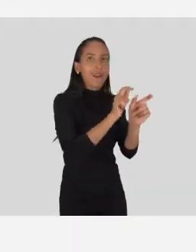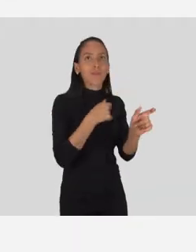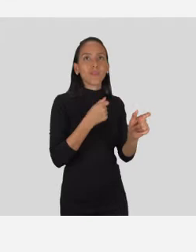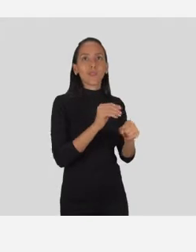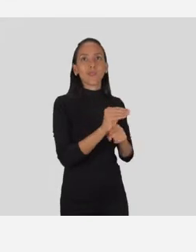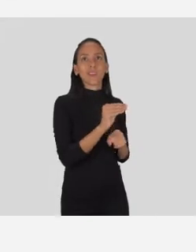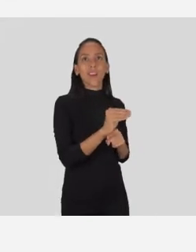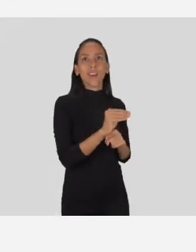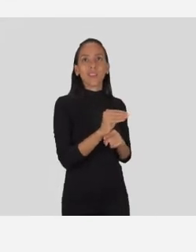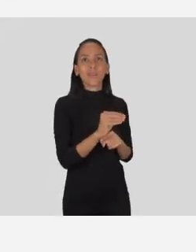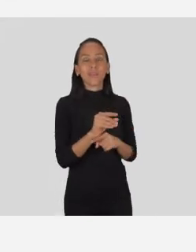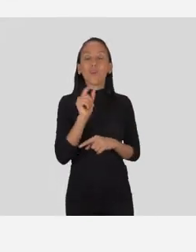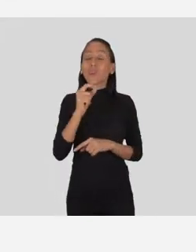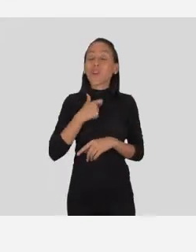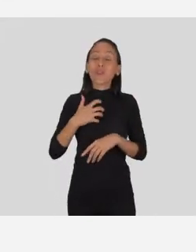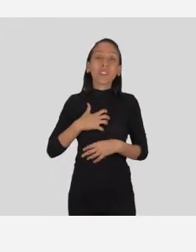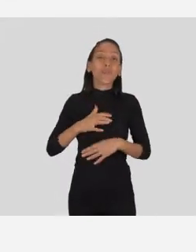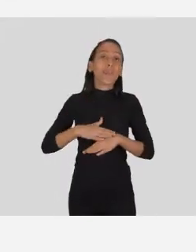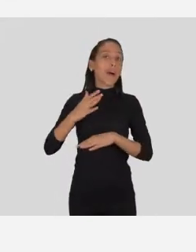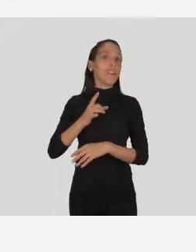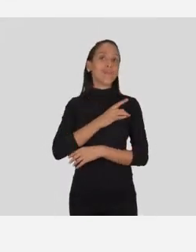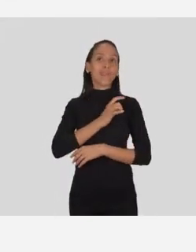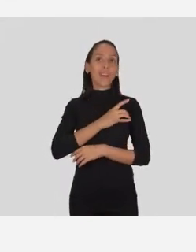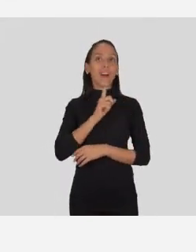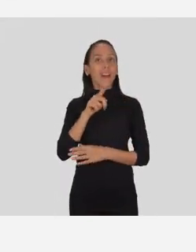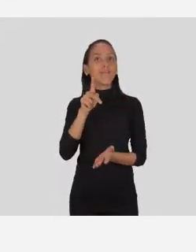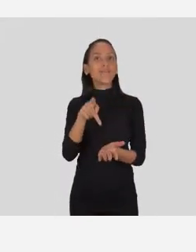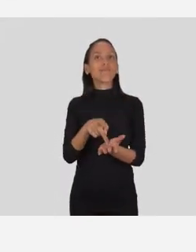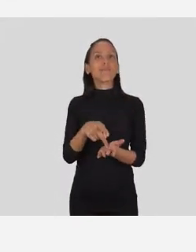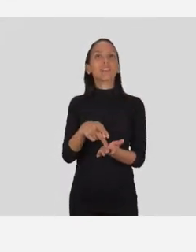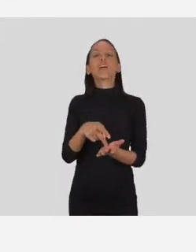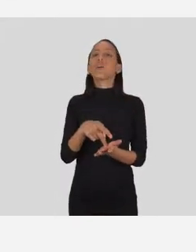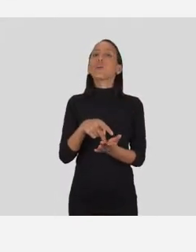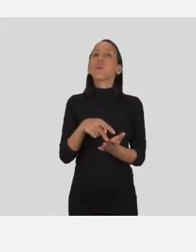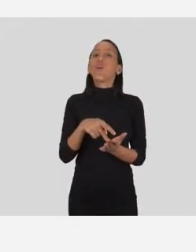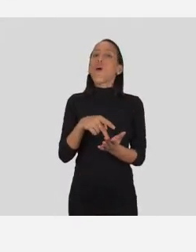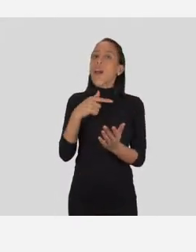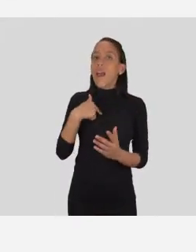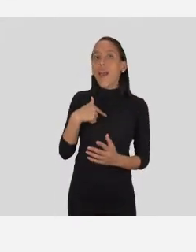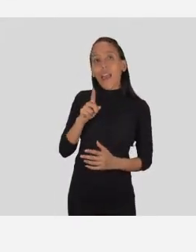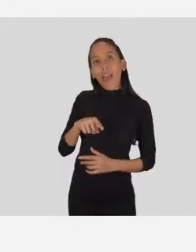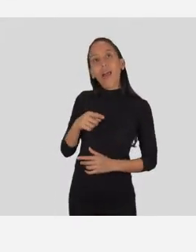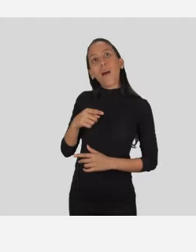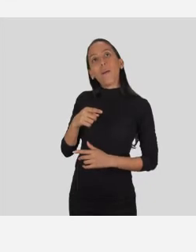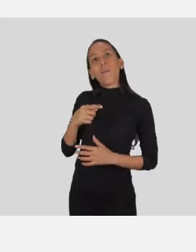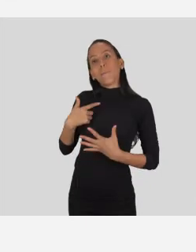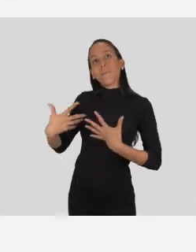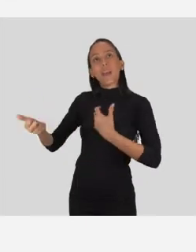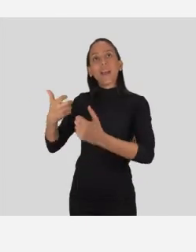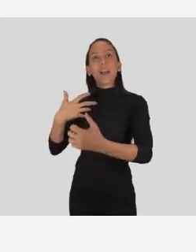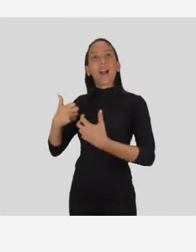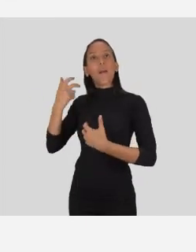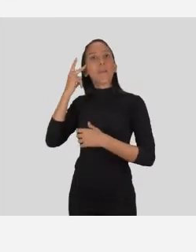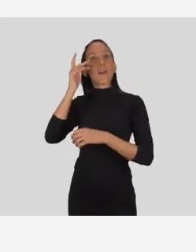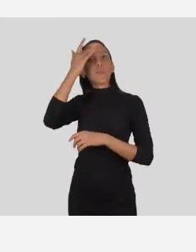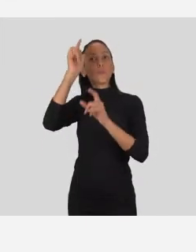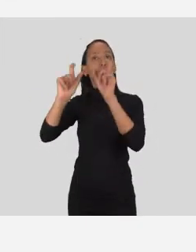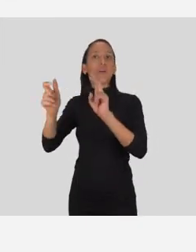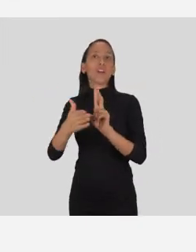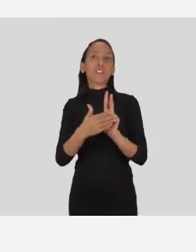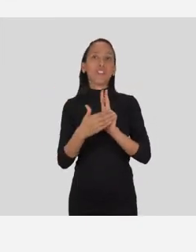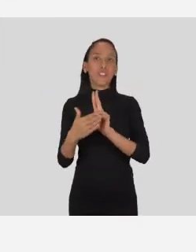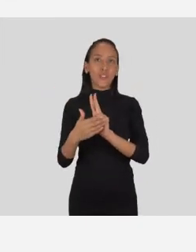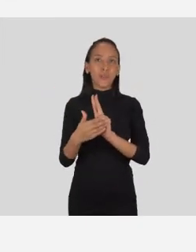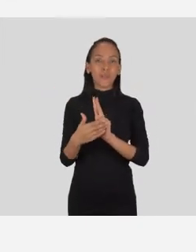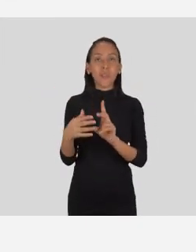Na verdade, o meu maior medo é realmente levar a contaminação para os indígenas, né? Eu acho que,